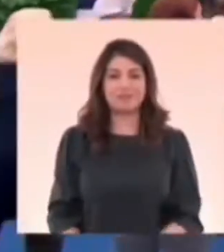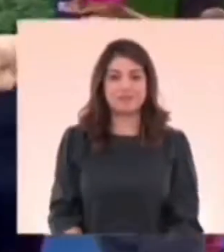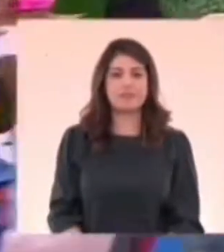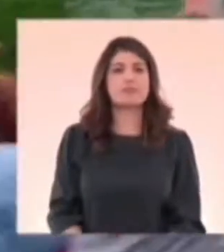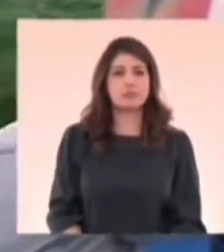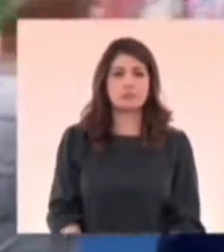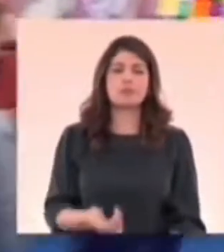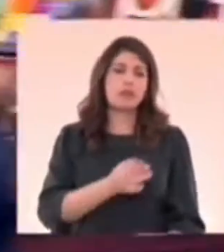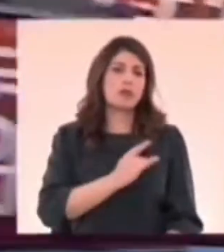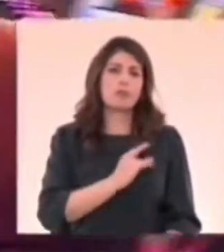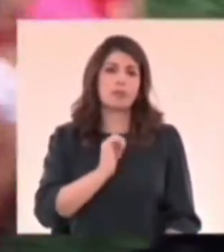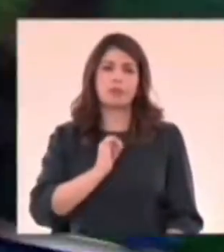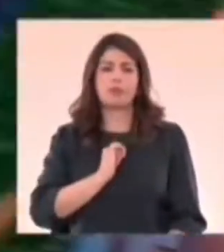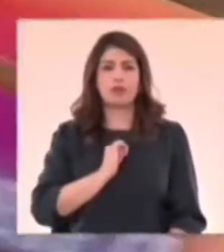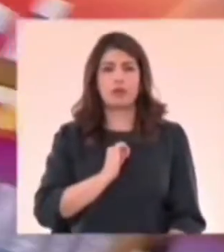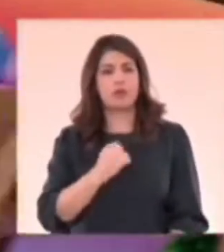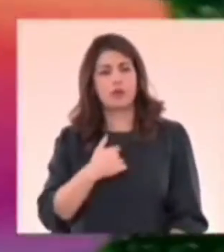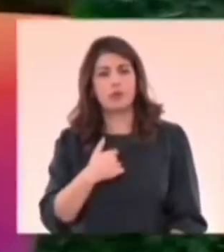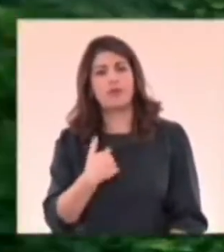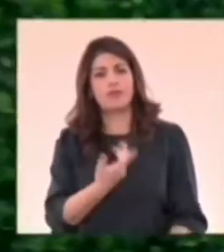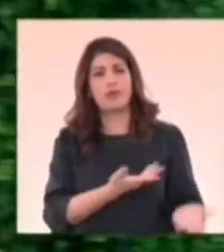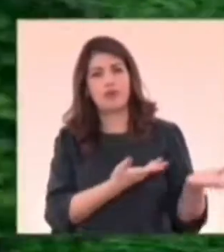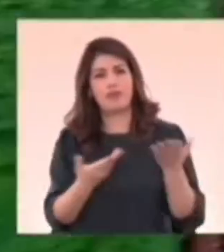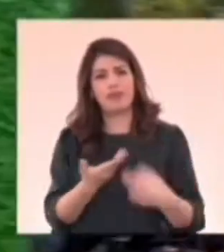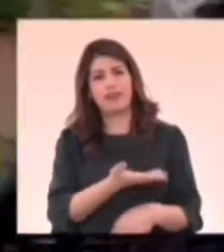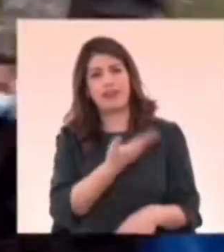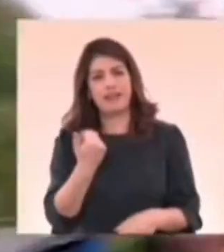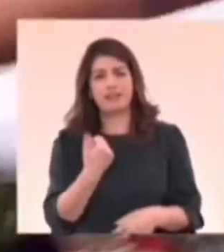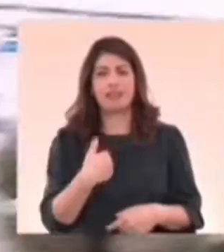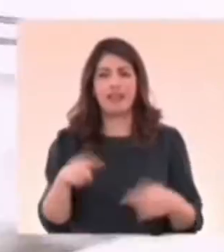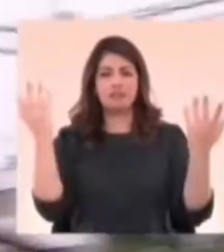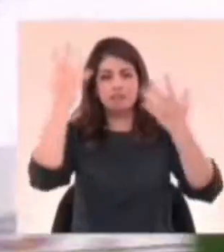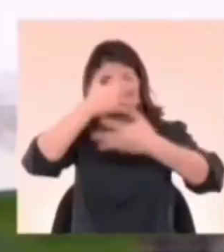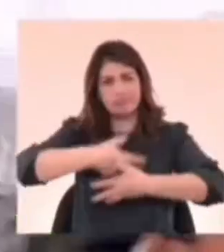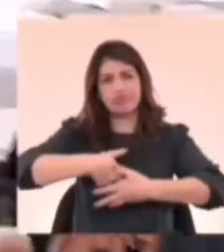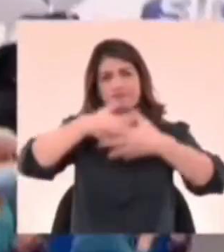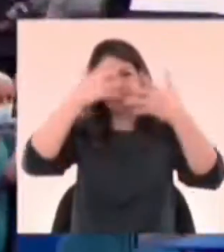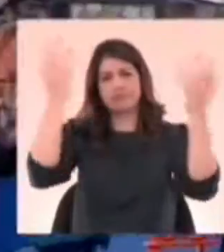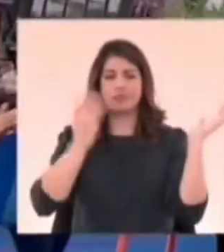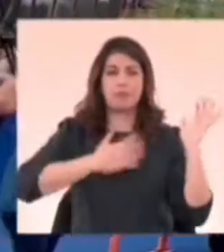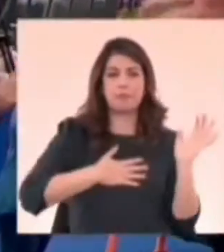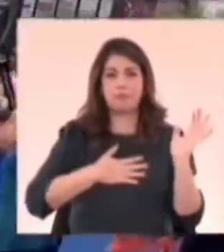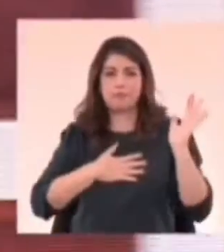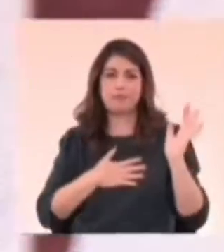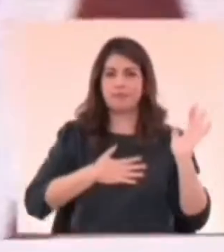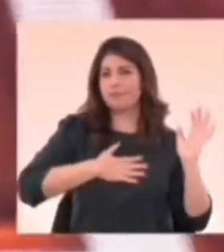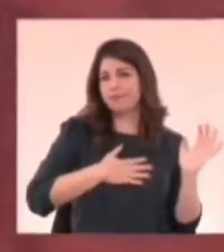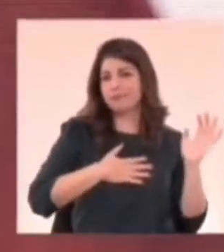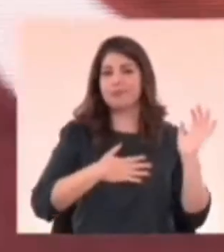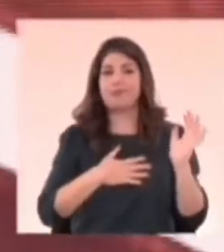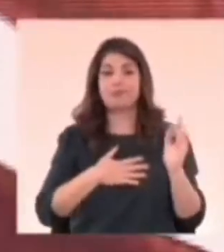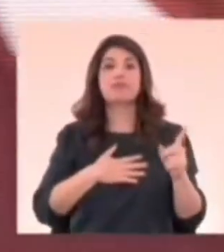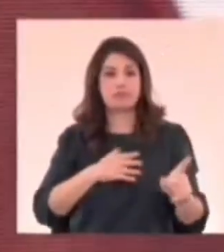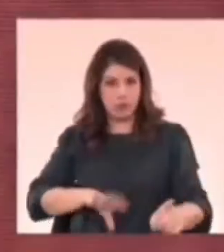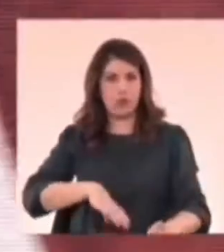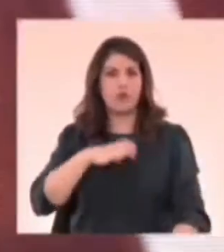gostoso Ai meu amor para bailar nos dois até a noite acabar se tu